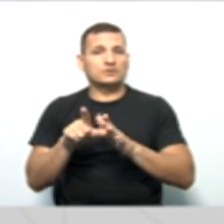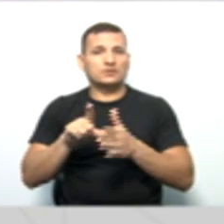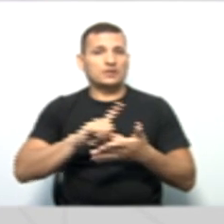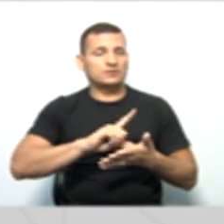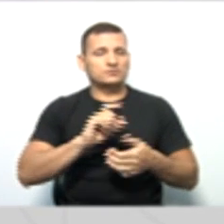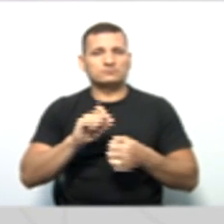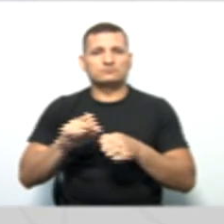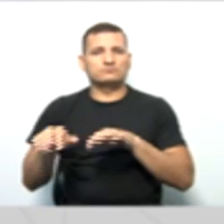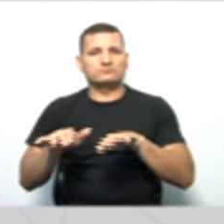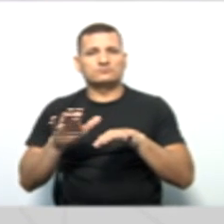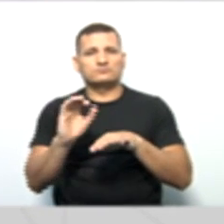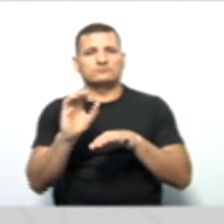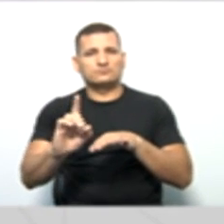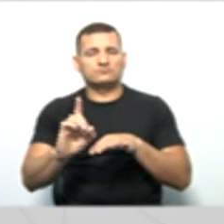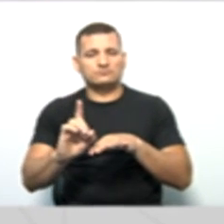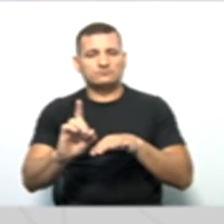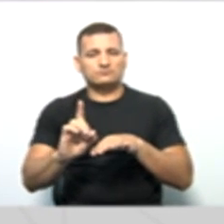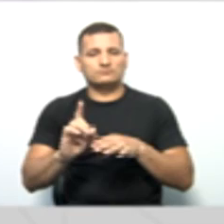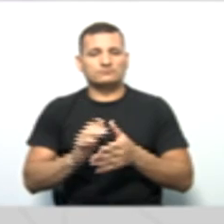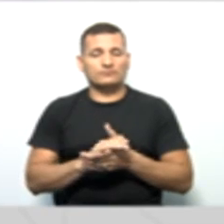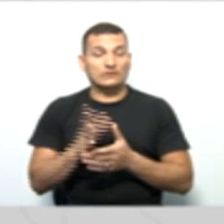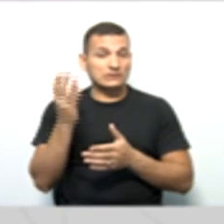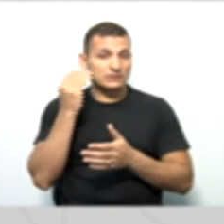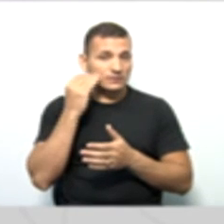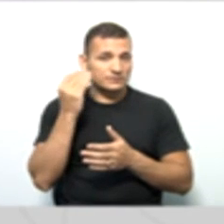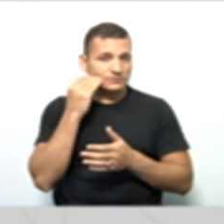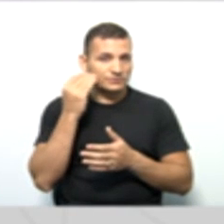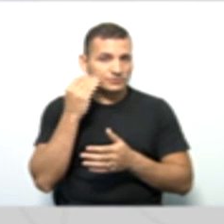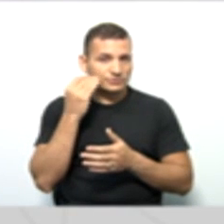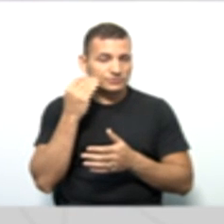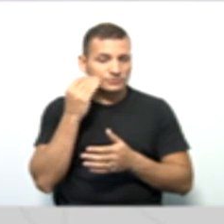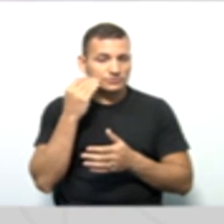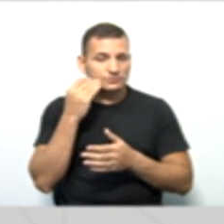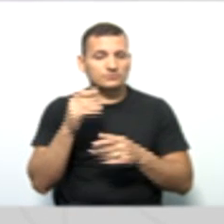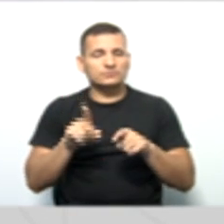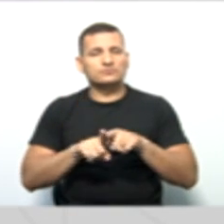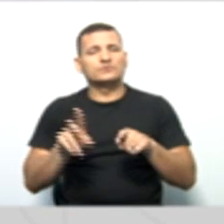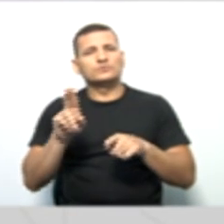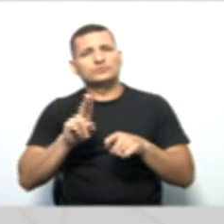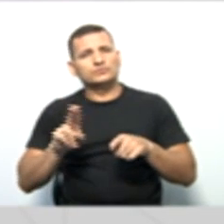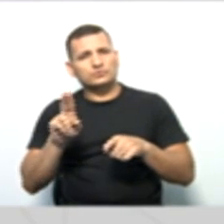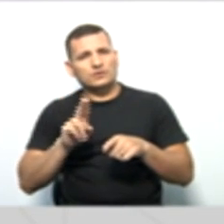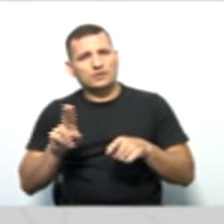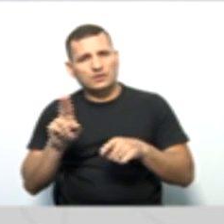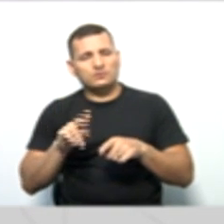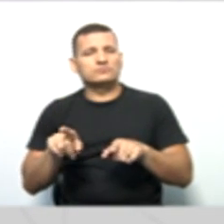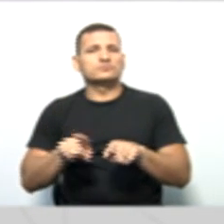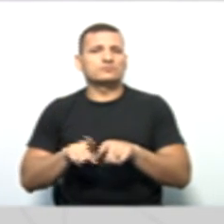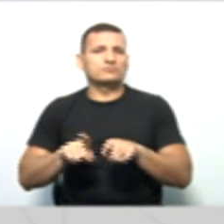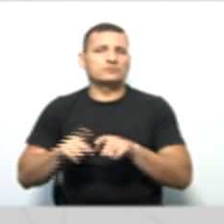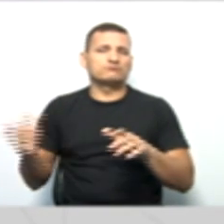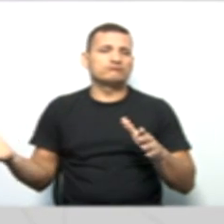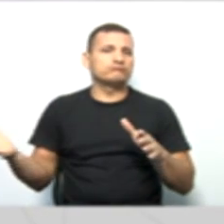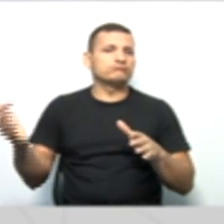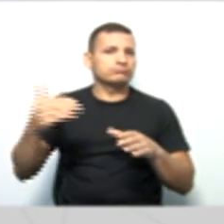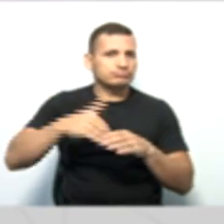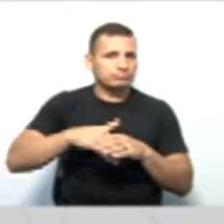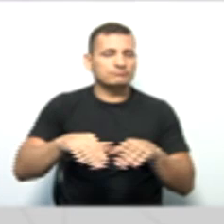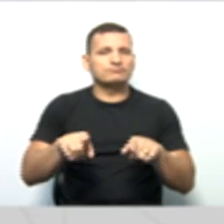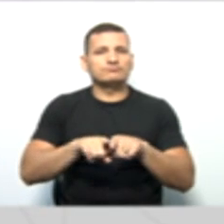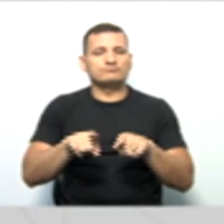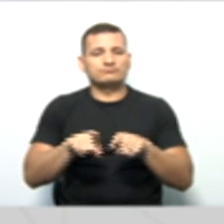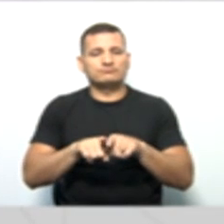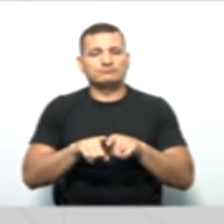gerado. Testes sejam conduzidos e usuários finais sejam envolvidos em grande número, tá, gente? Olha